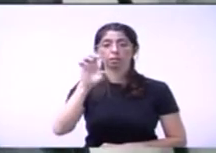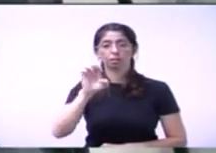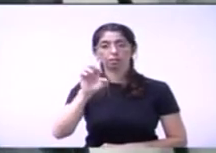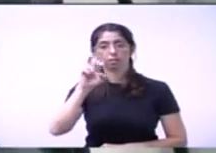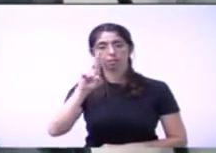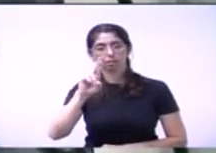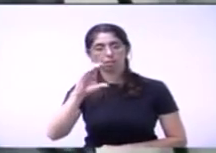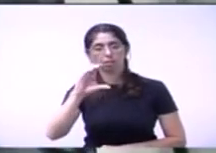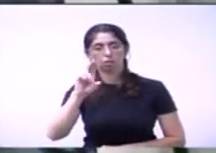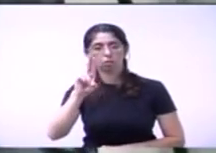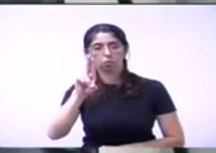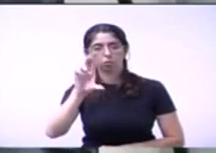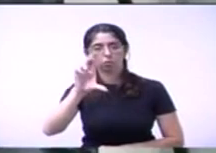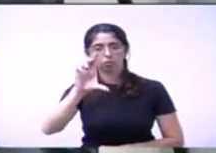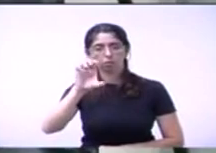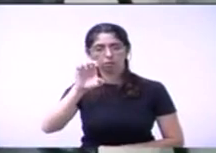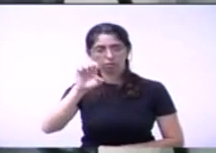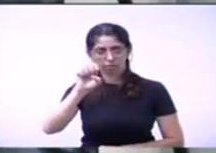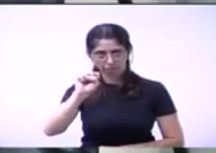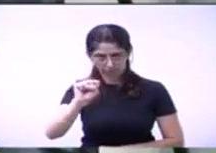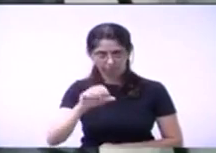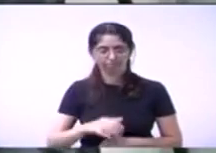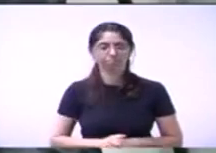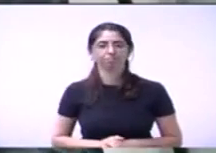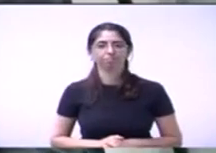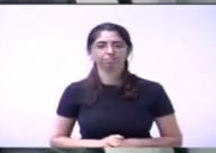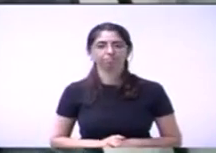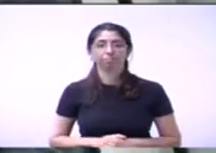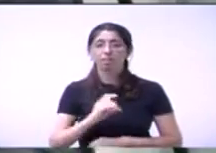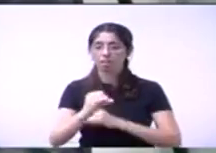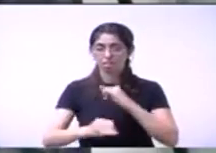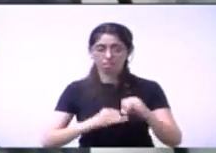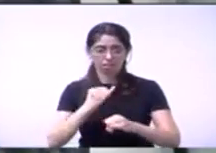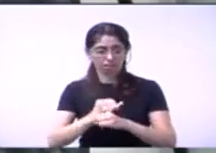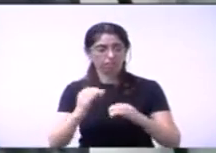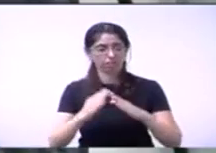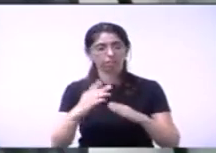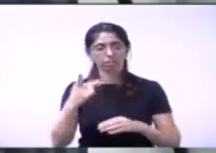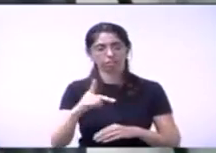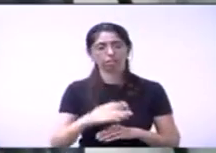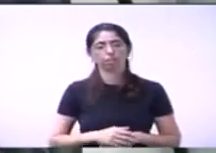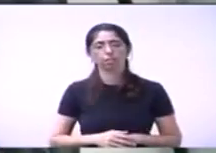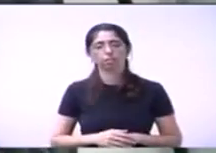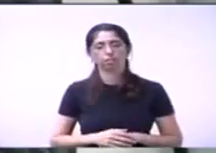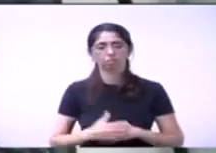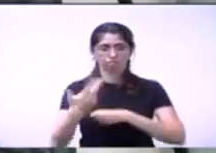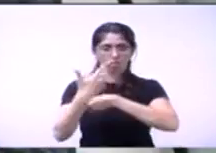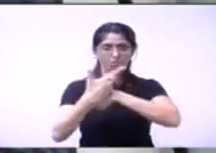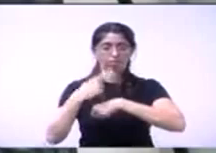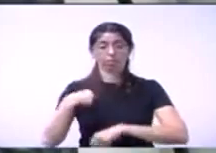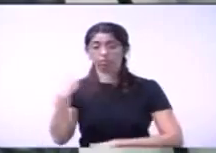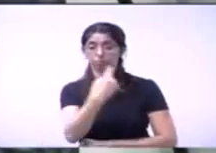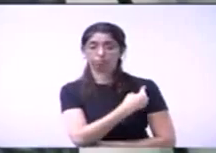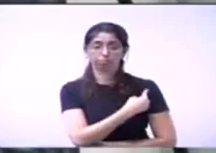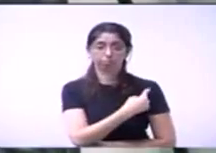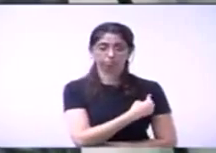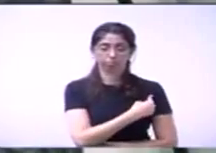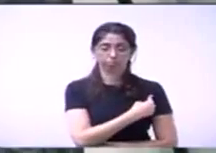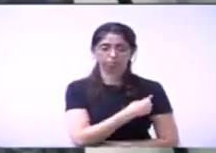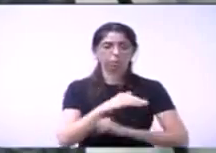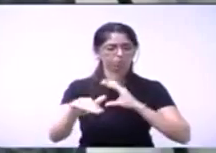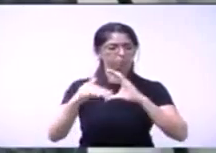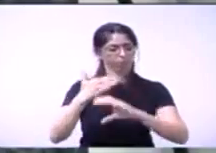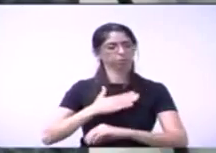o meu presidente, e eu sei que ele está nos ouvindo pela internet, porque ele realmente não estava bem hoje, inclusive me mandou